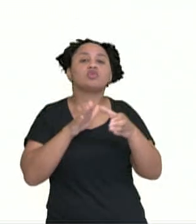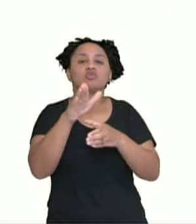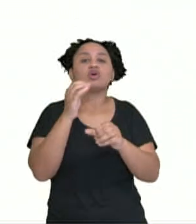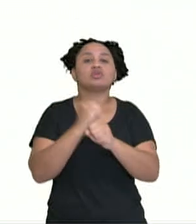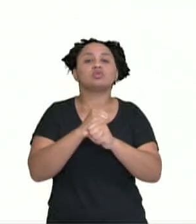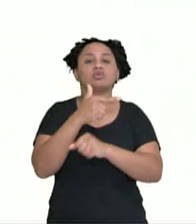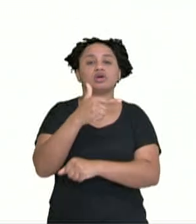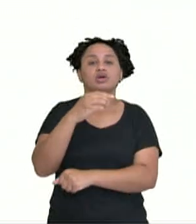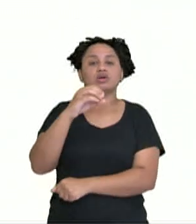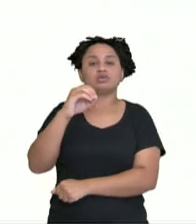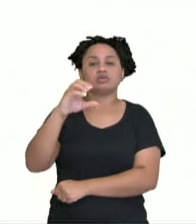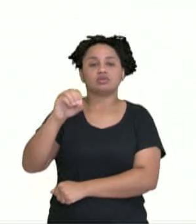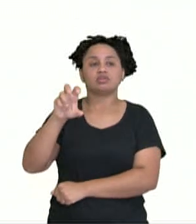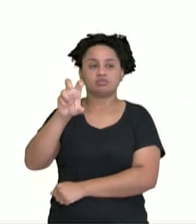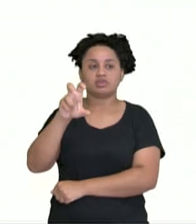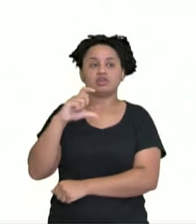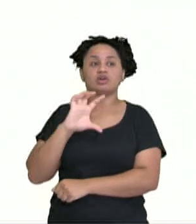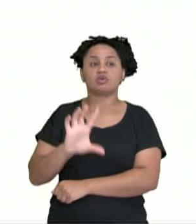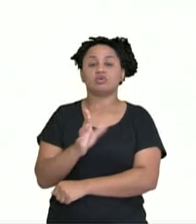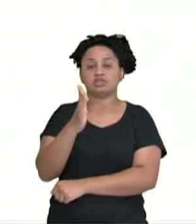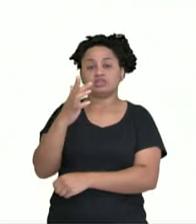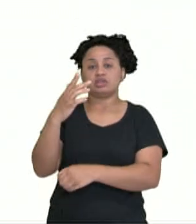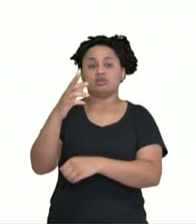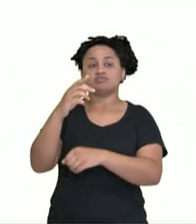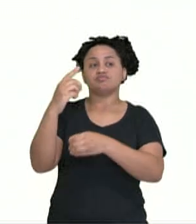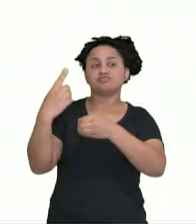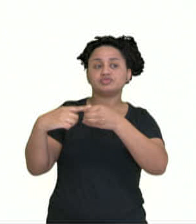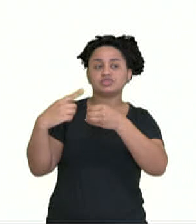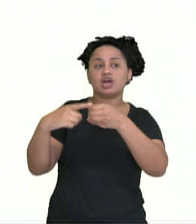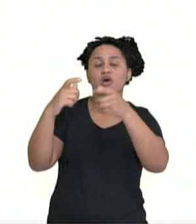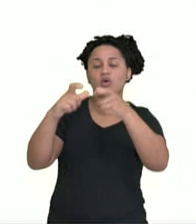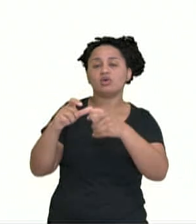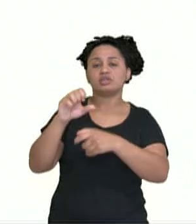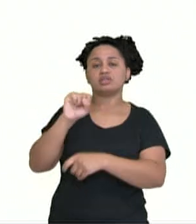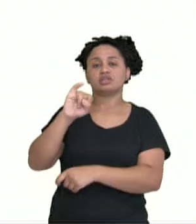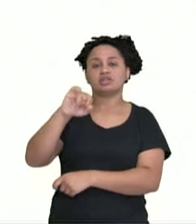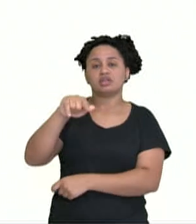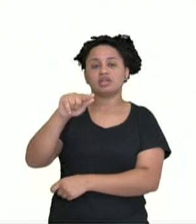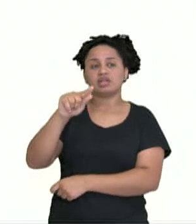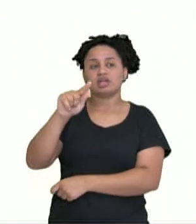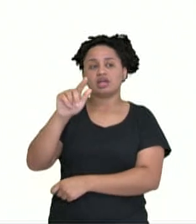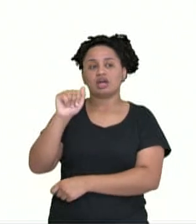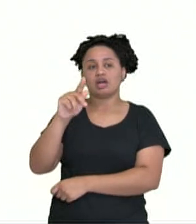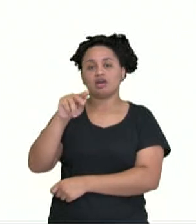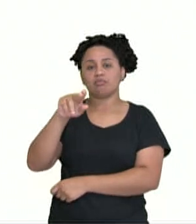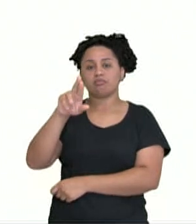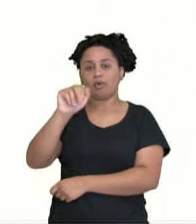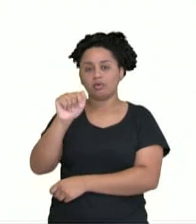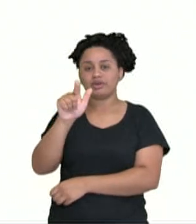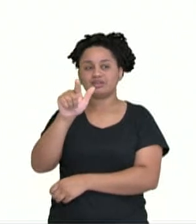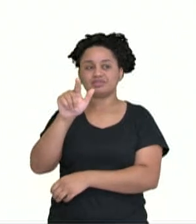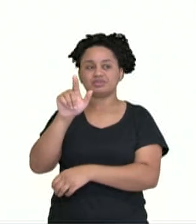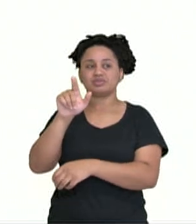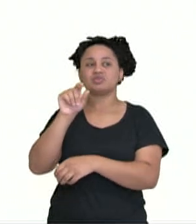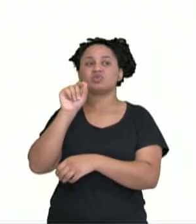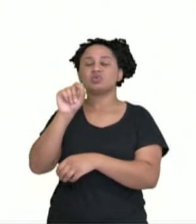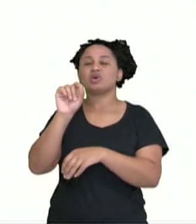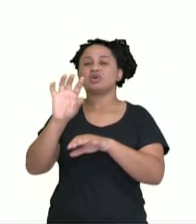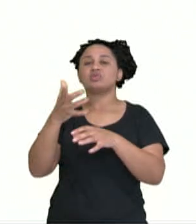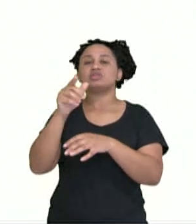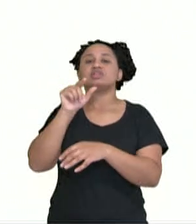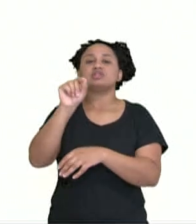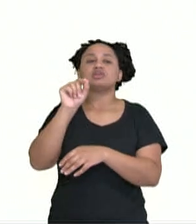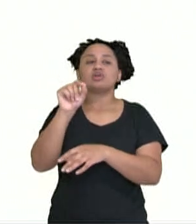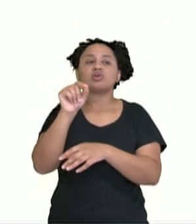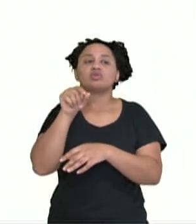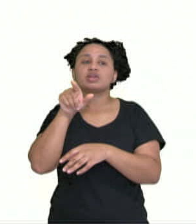em Singapura, né? Então vocês estão vendo ali, ó, que novamente o grande patrocinador do evento era